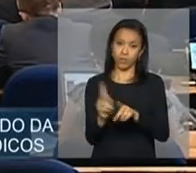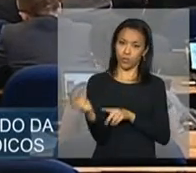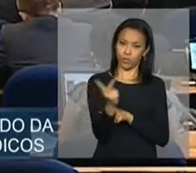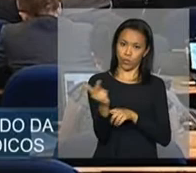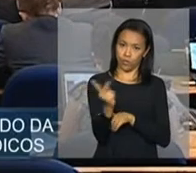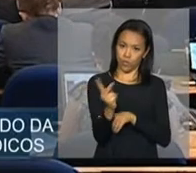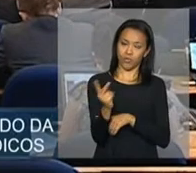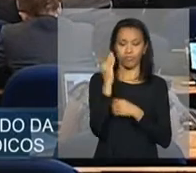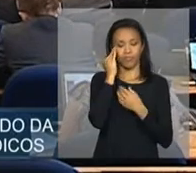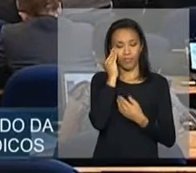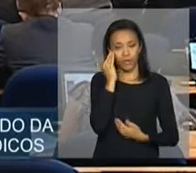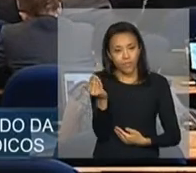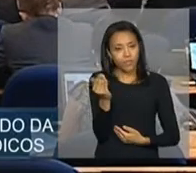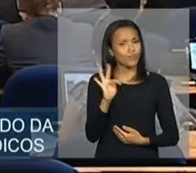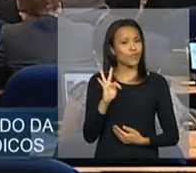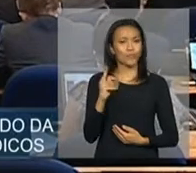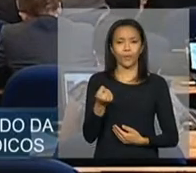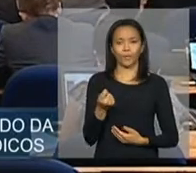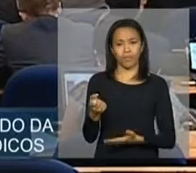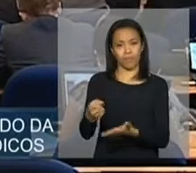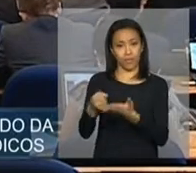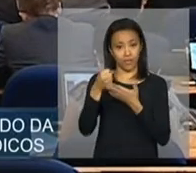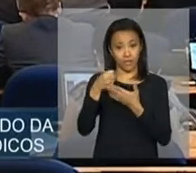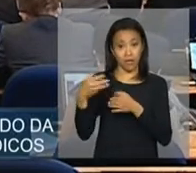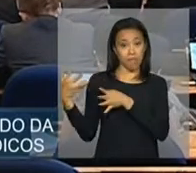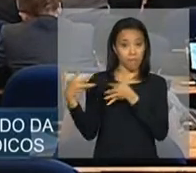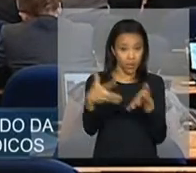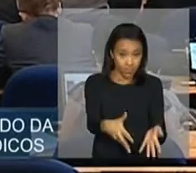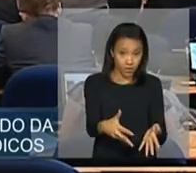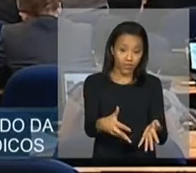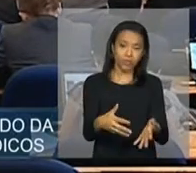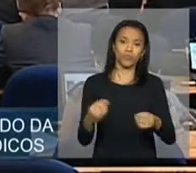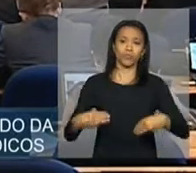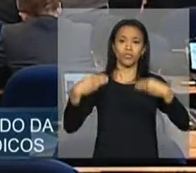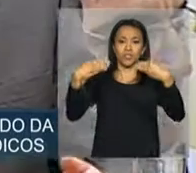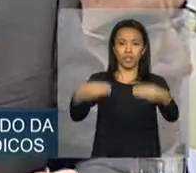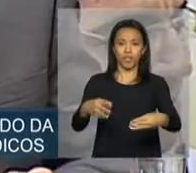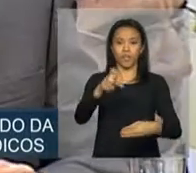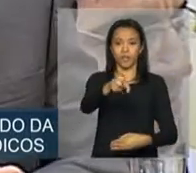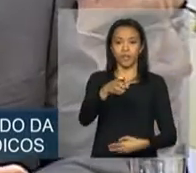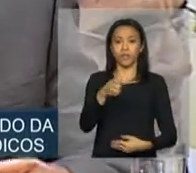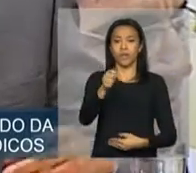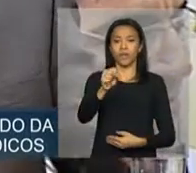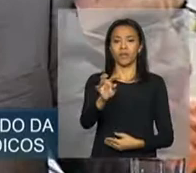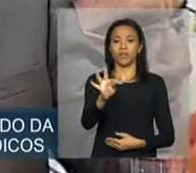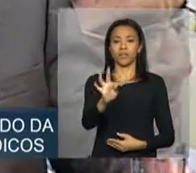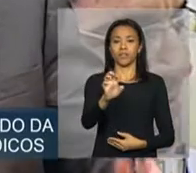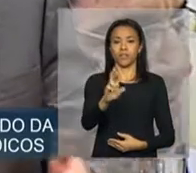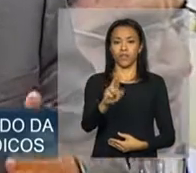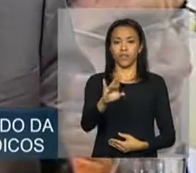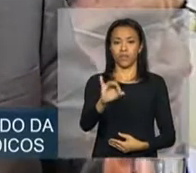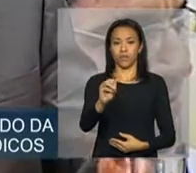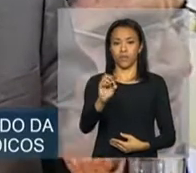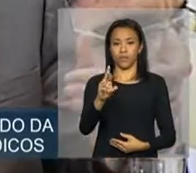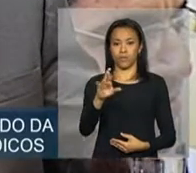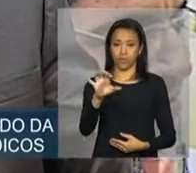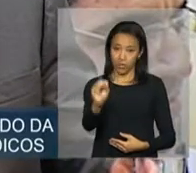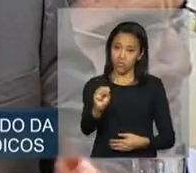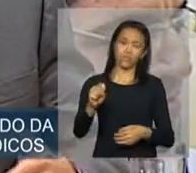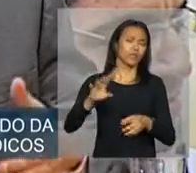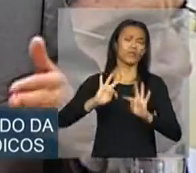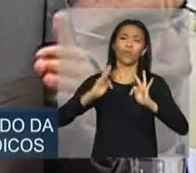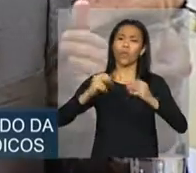dois agradecer toda a participação do ministério das relações exteriores não só aqui em Brasília né todo o processo de acompanhamento